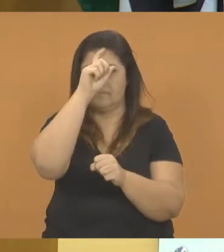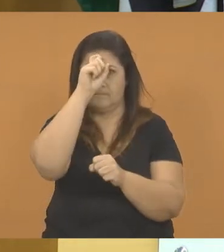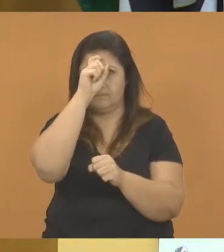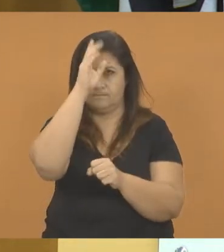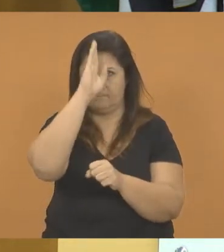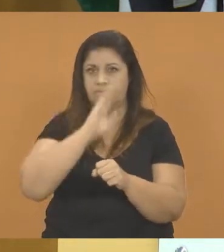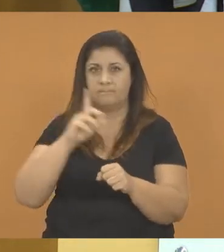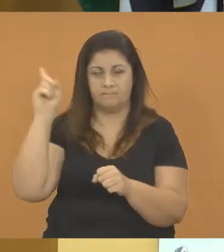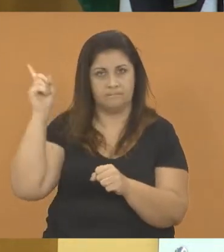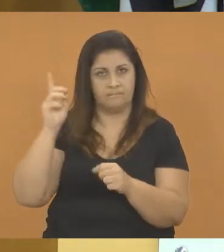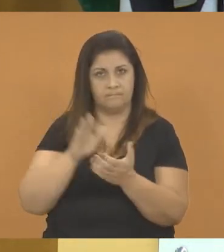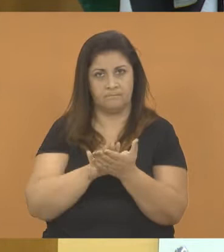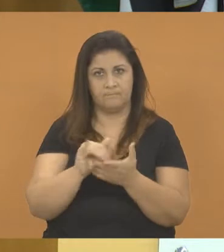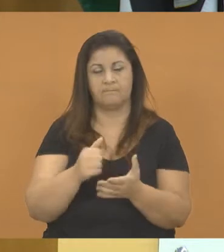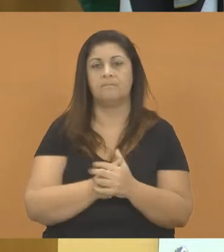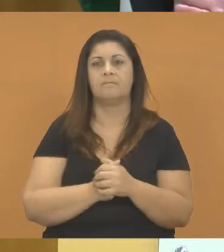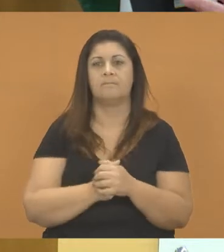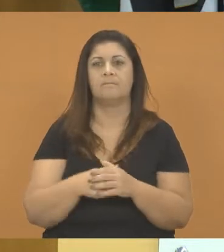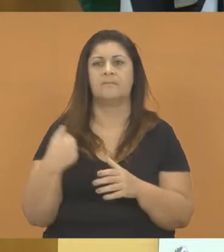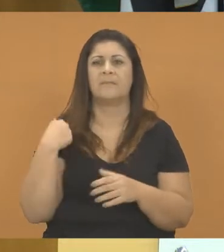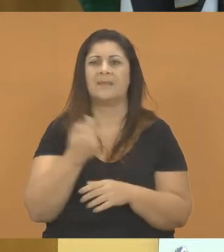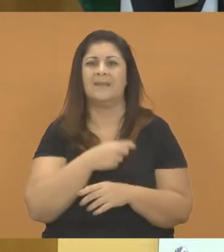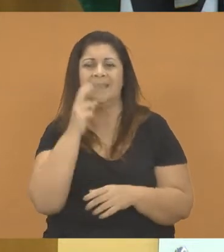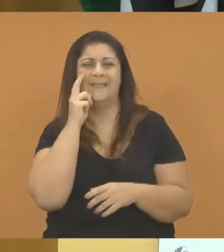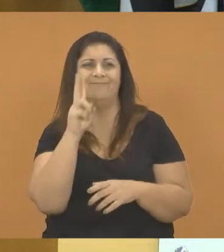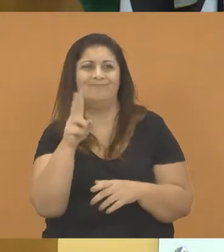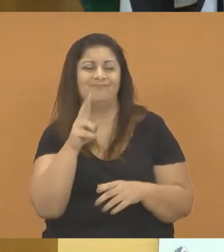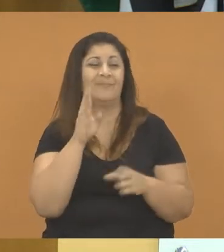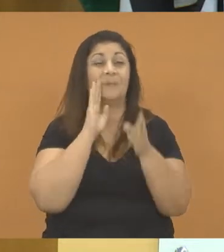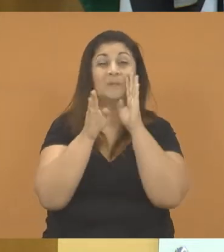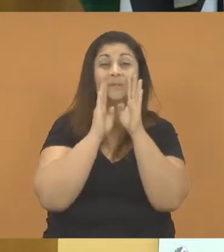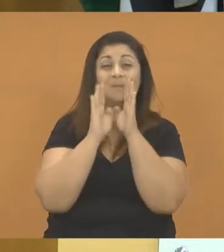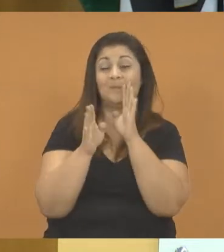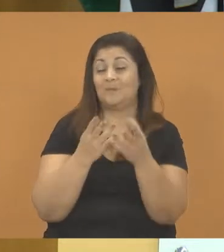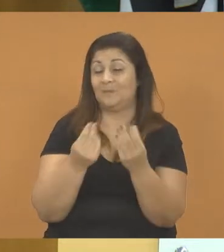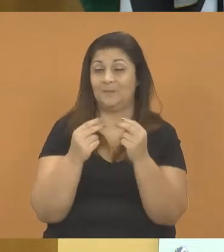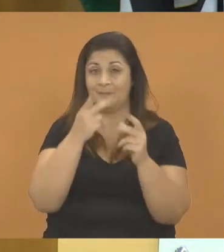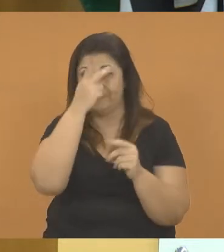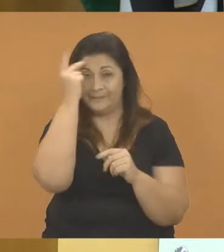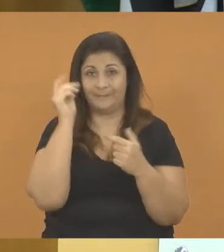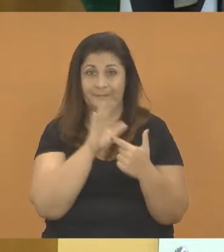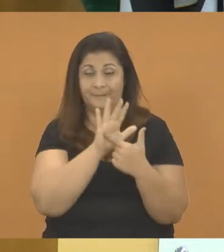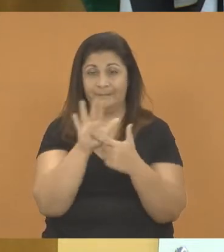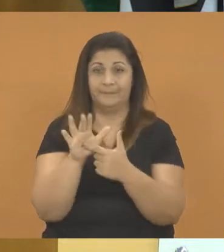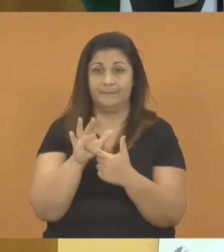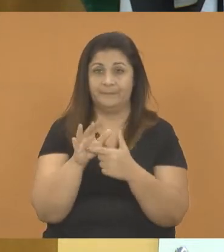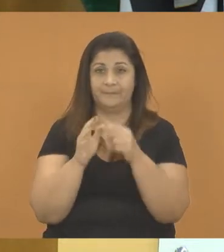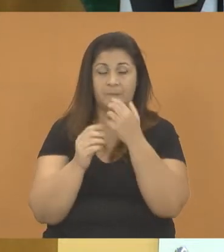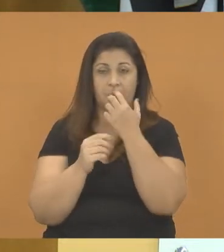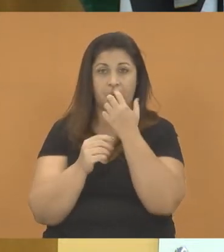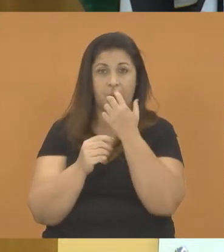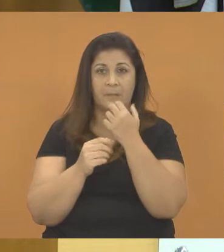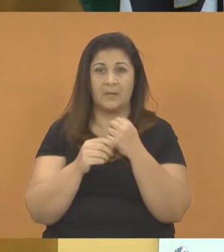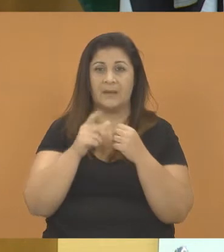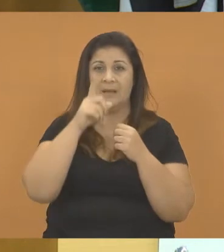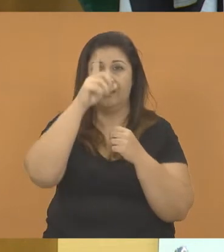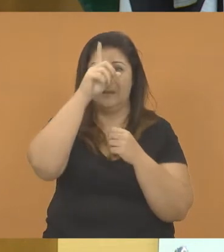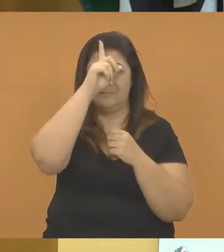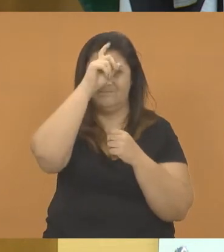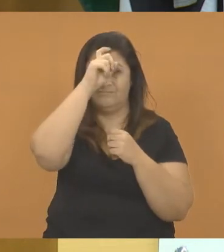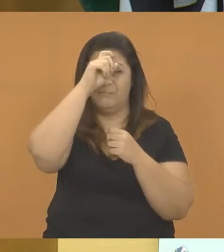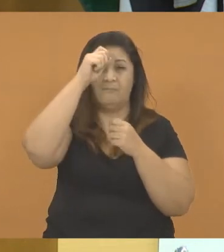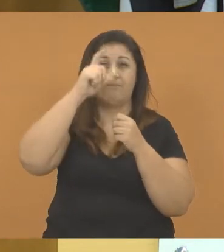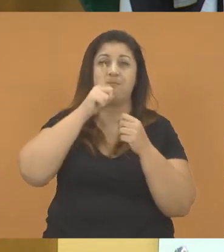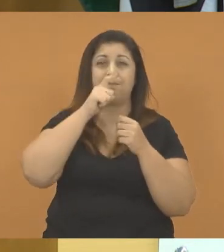recentemente semana a gente viu aí virá lisando nas redes sociais a gente viu uma enxurrada dentro desta casa nos